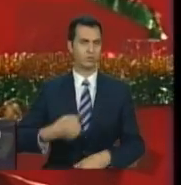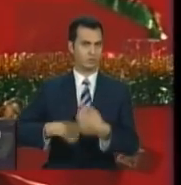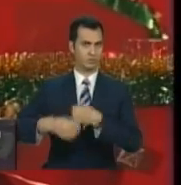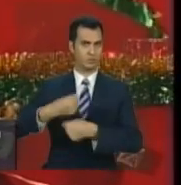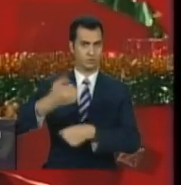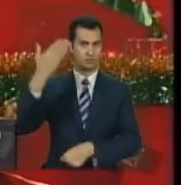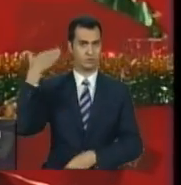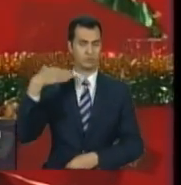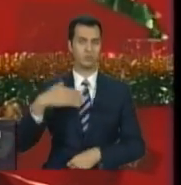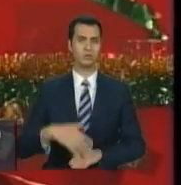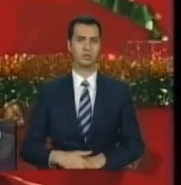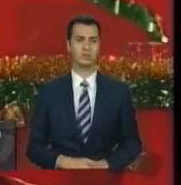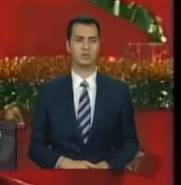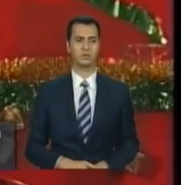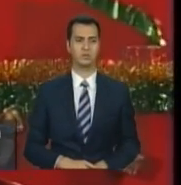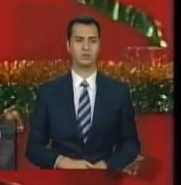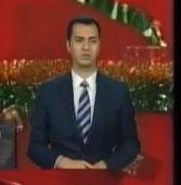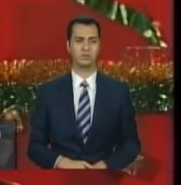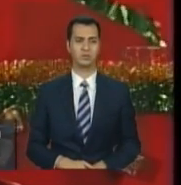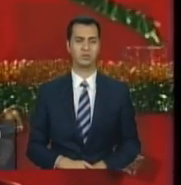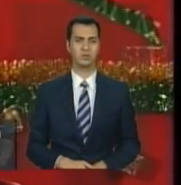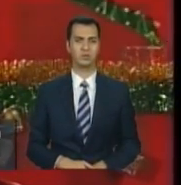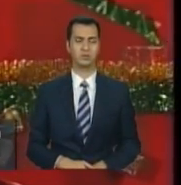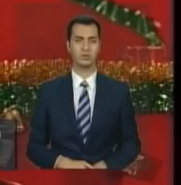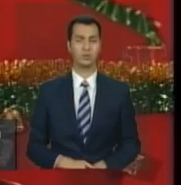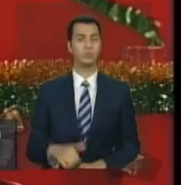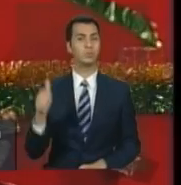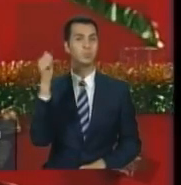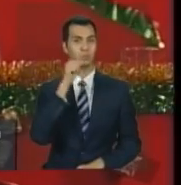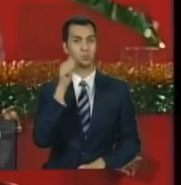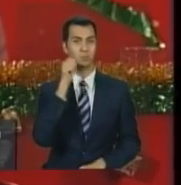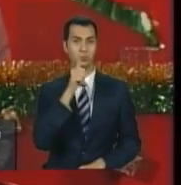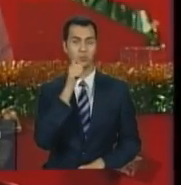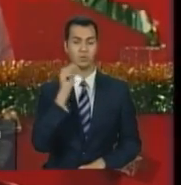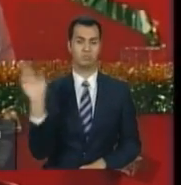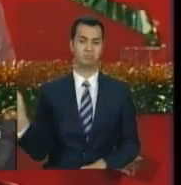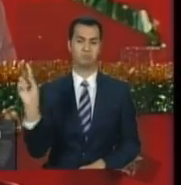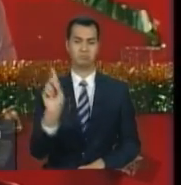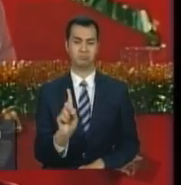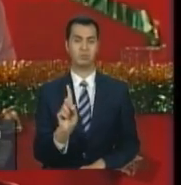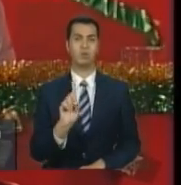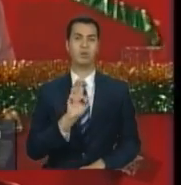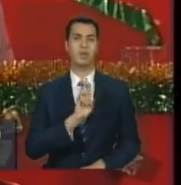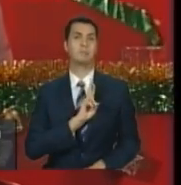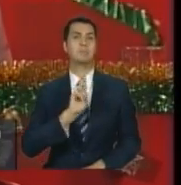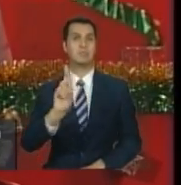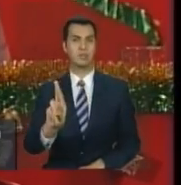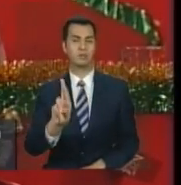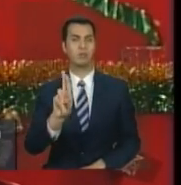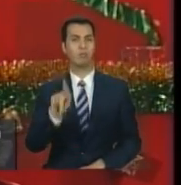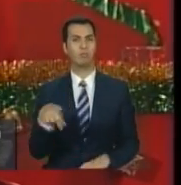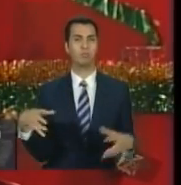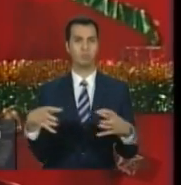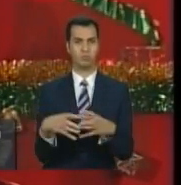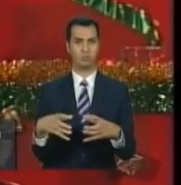a nossa companheira, que representou os catadores,